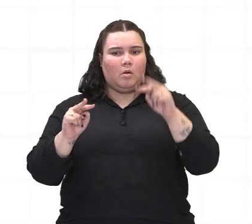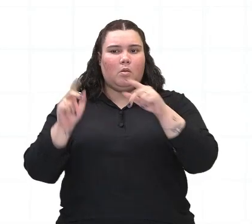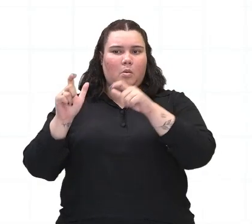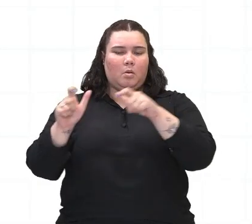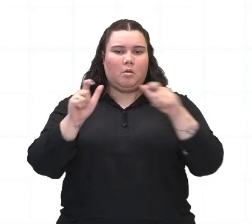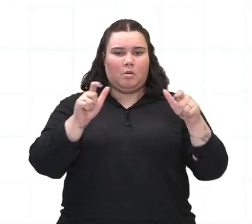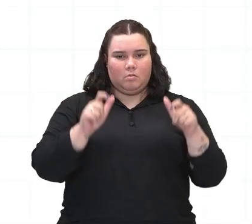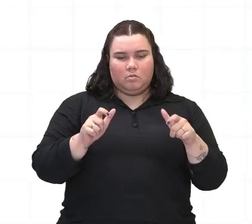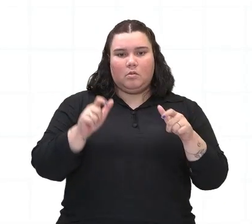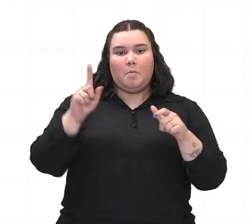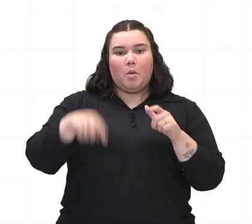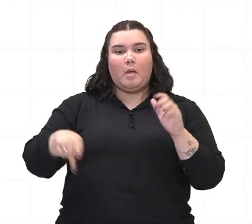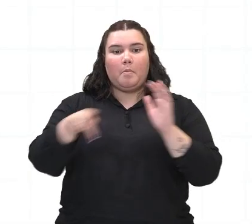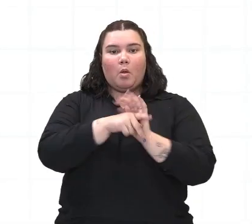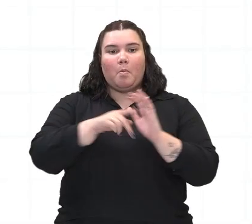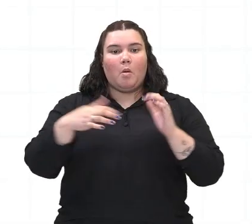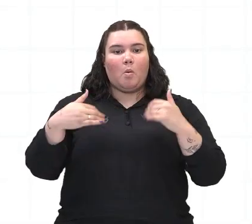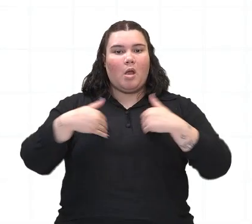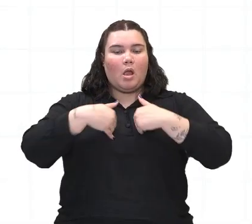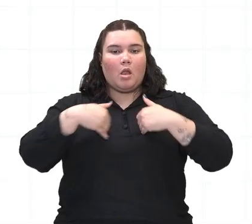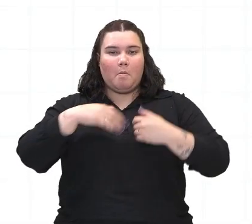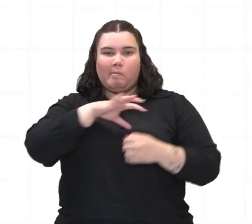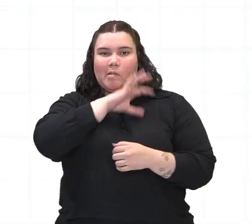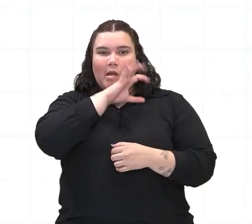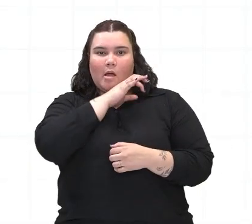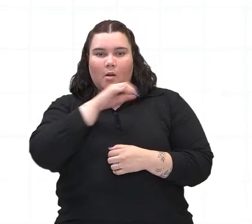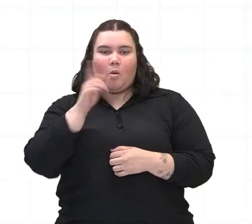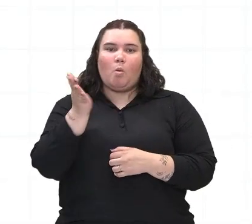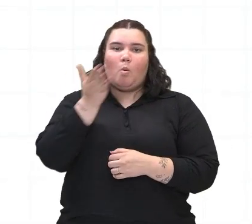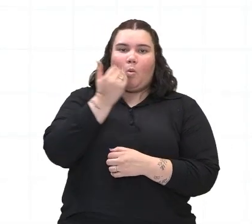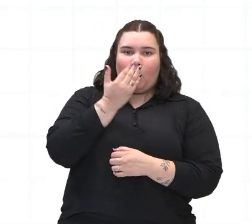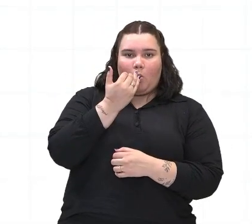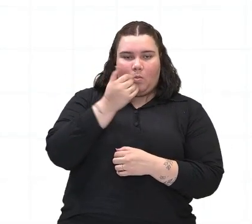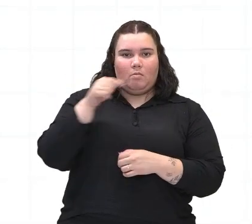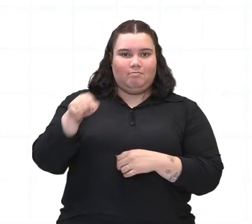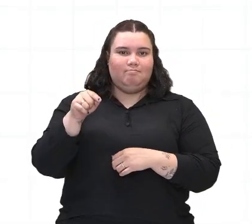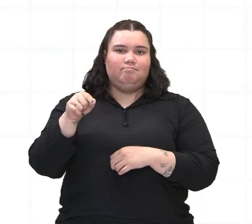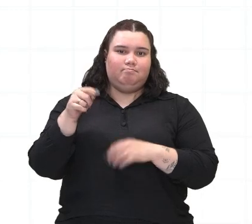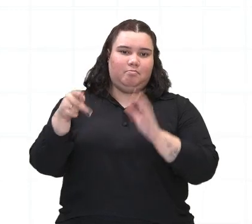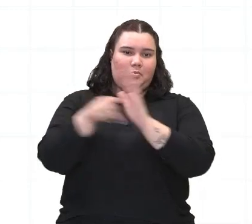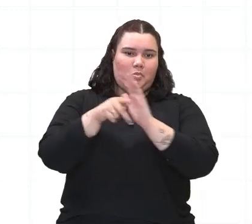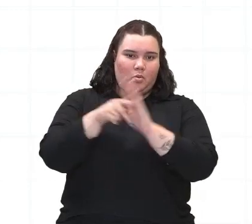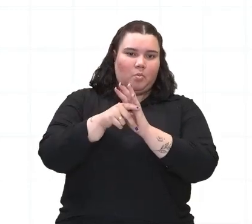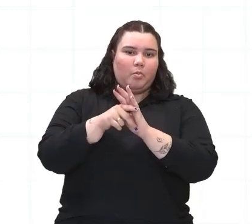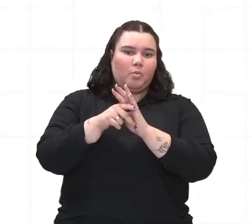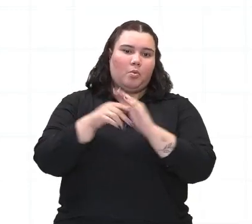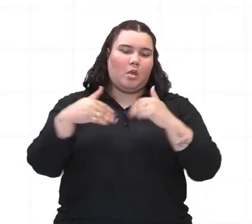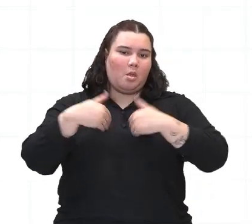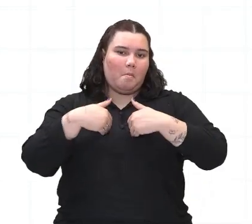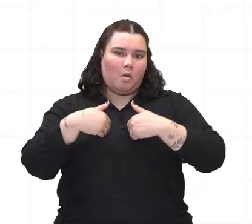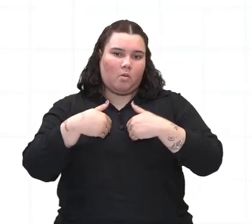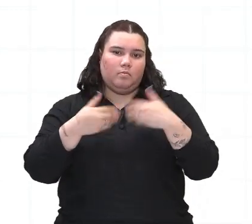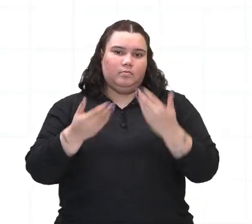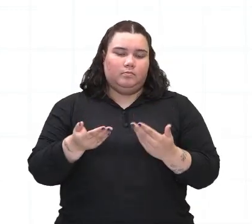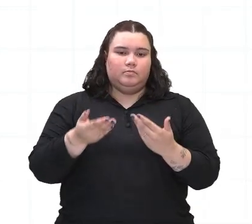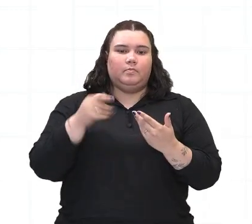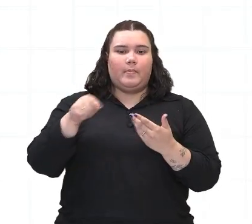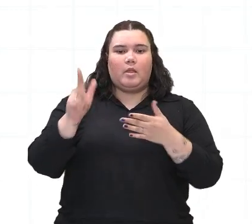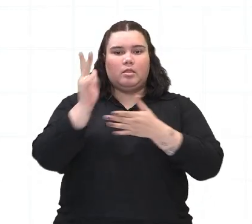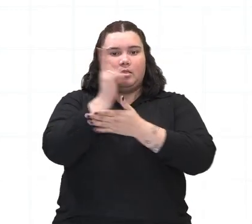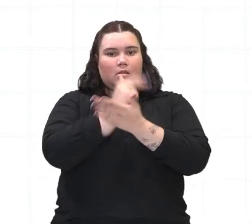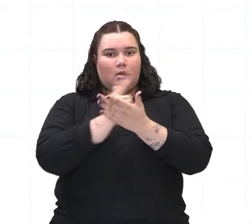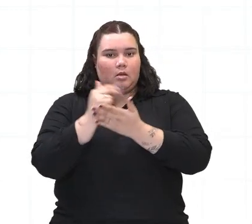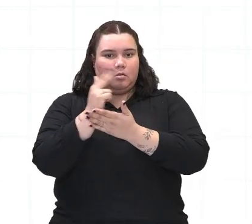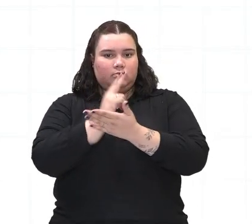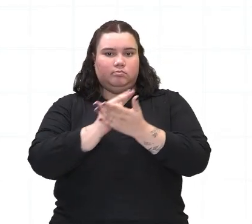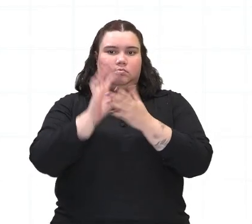elemento da caça né o homem pré-histórico Ele vivia ali da caça da coleta e ele fazia né o desenho